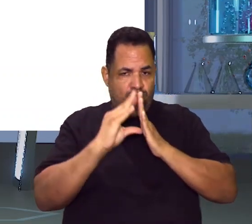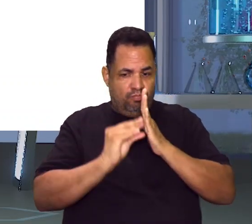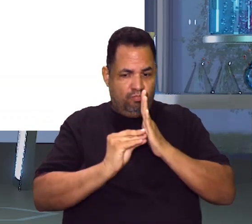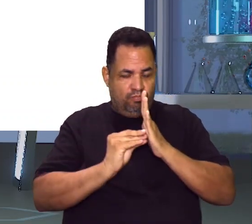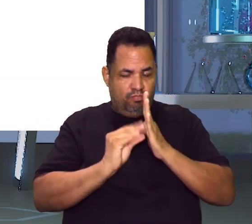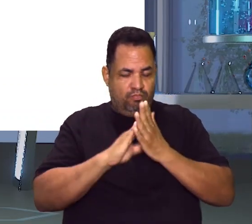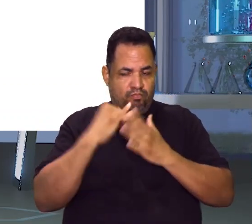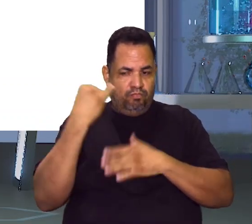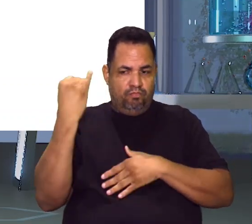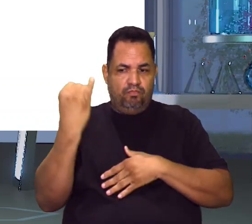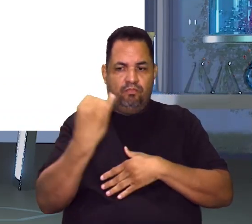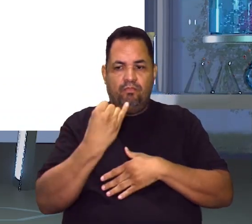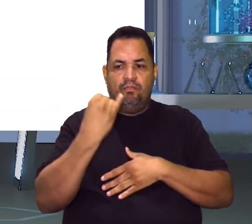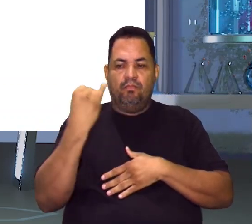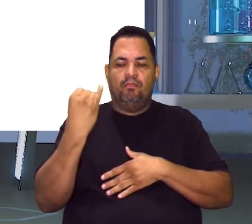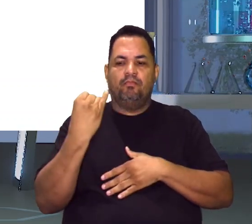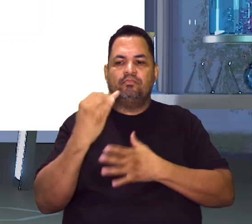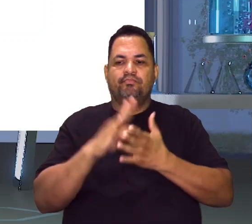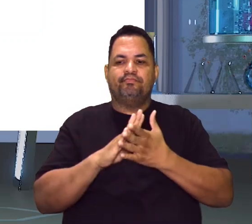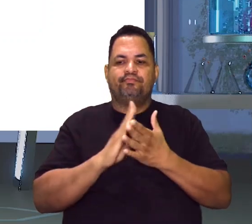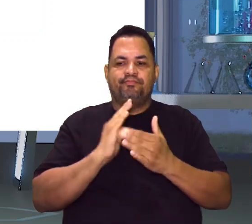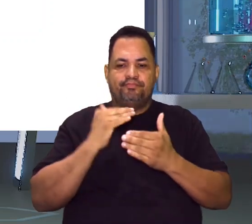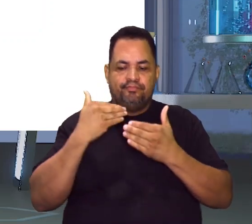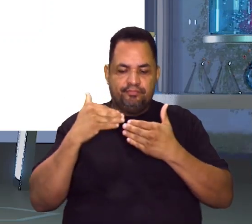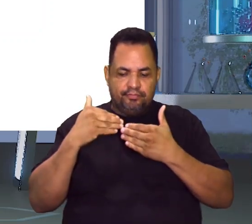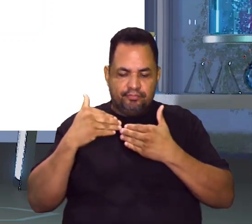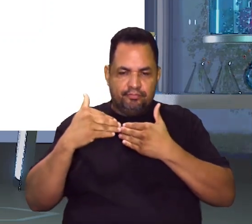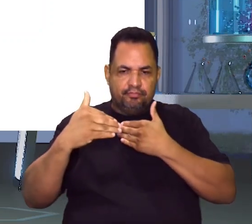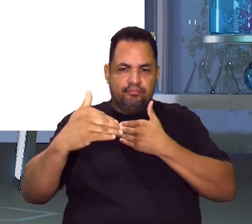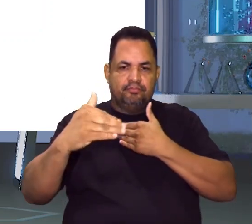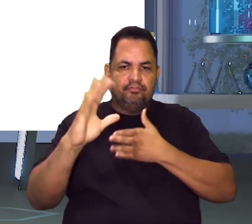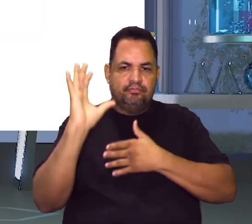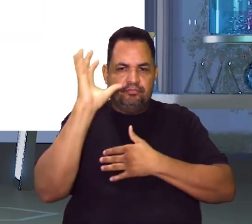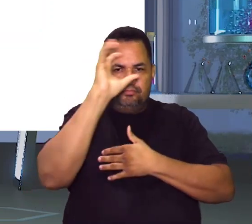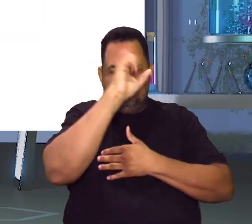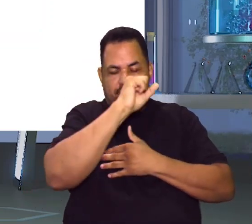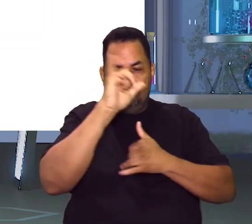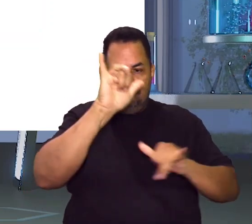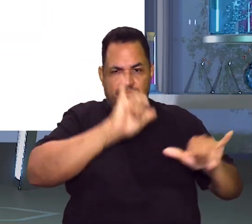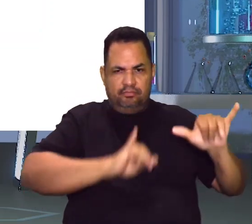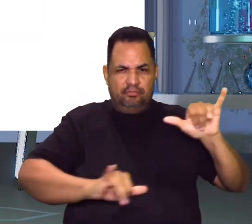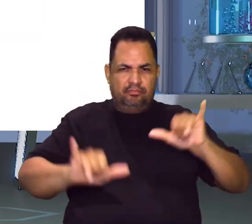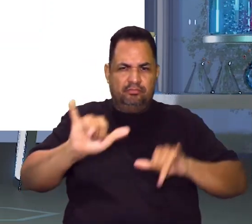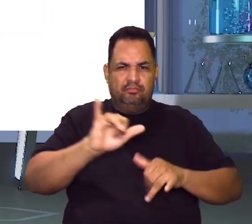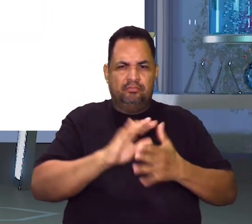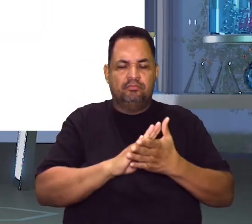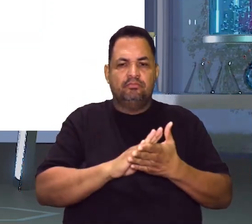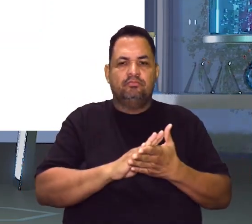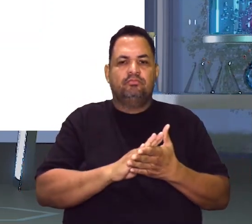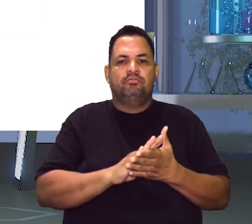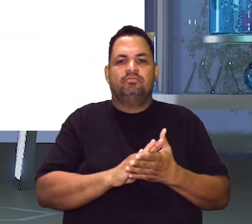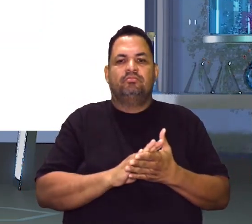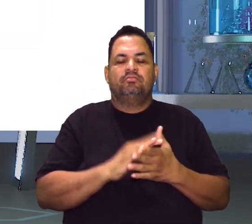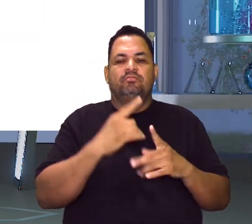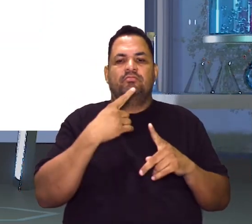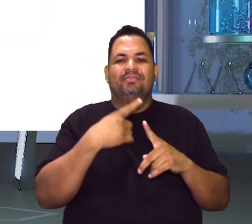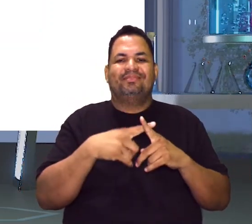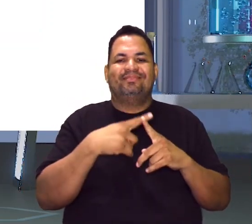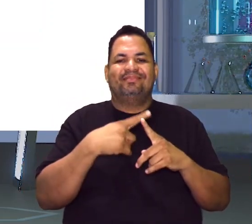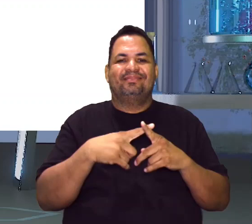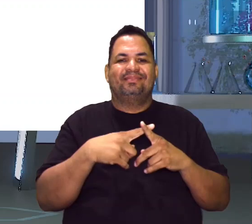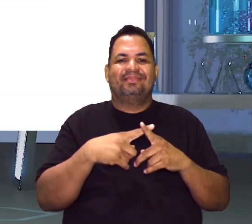muito importante para você seguir no aprendizado de química, tá joia?